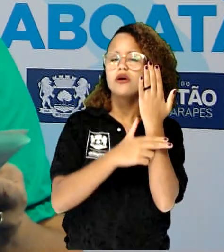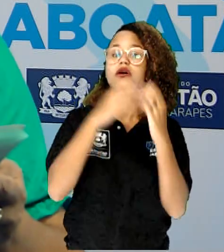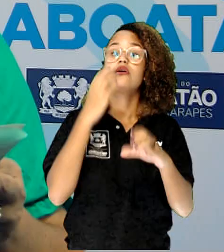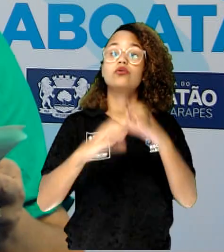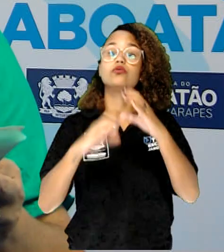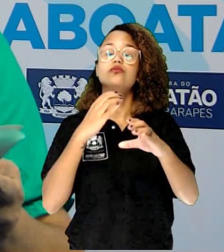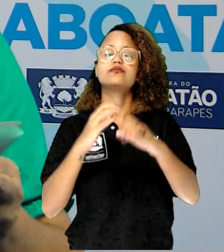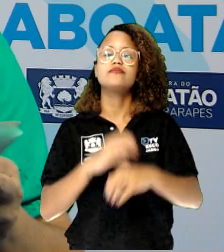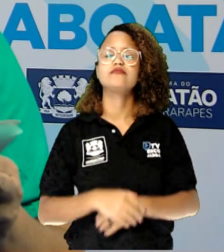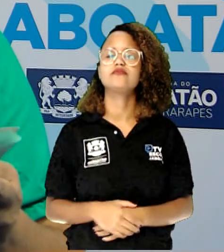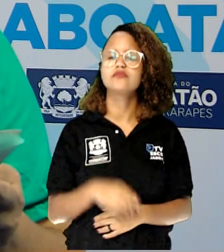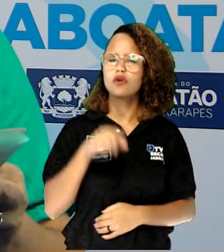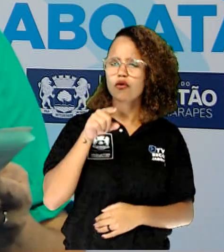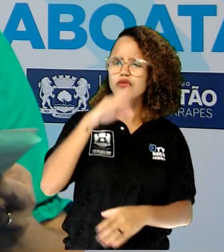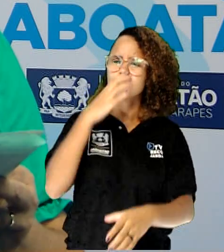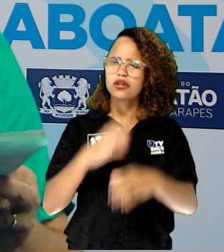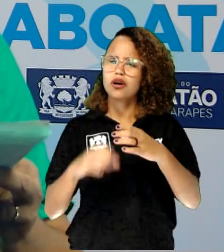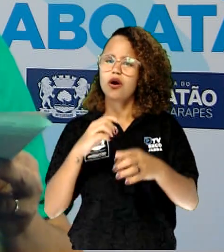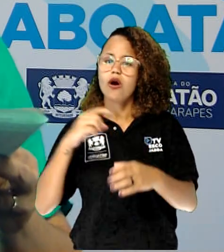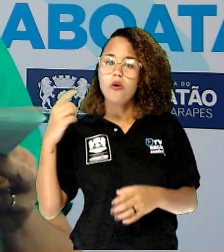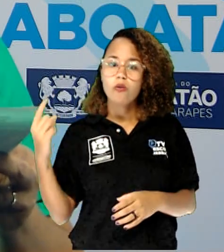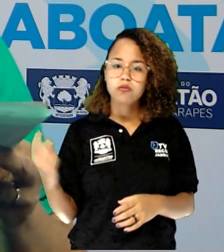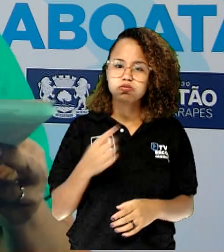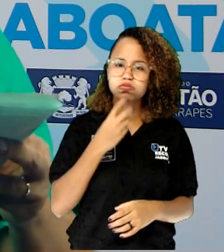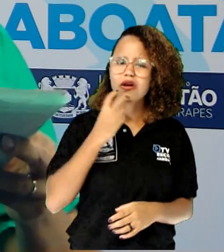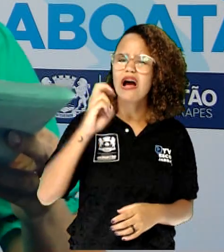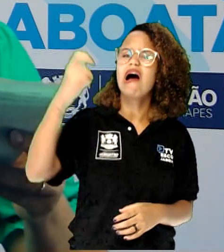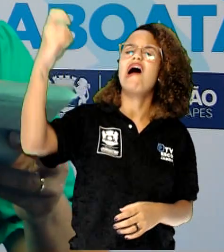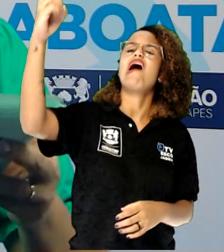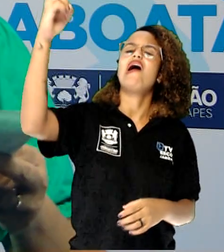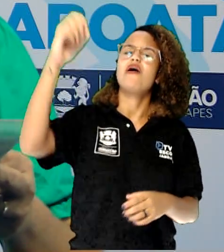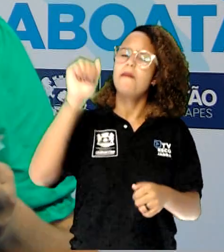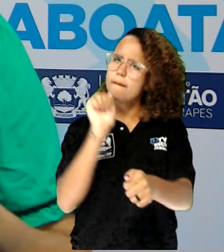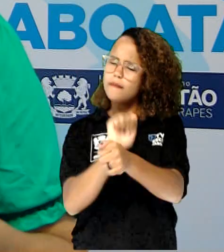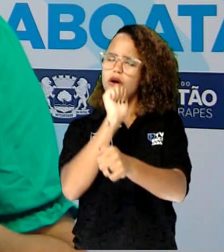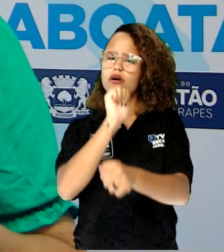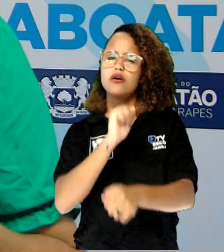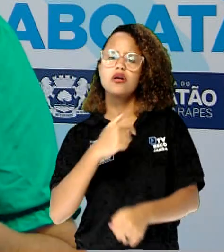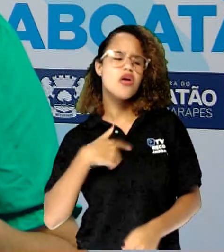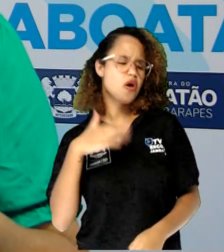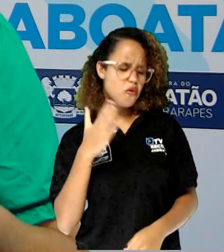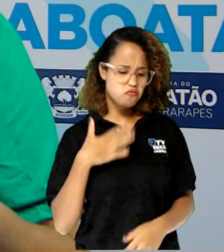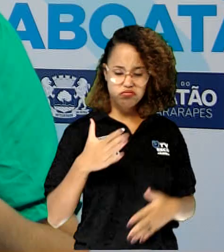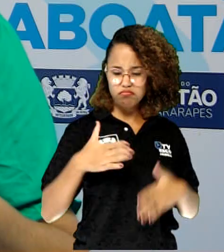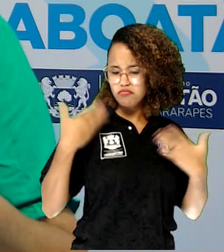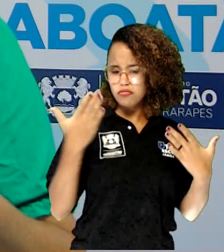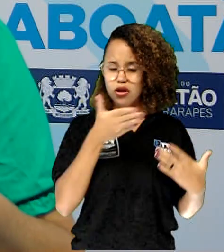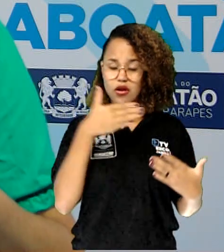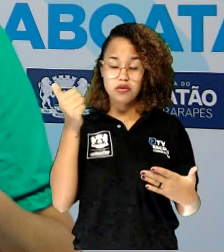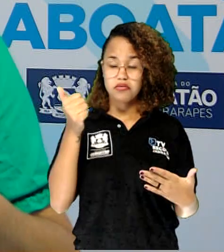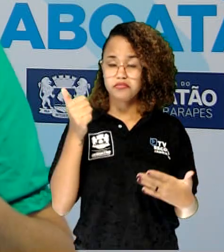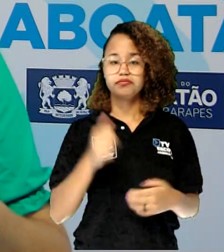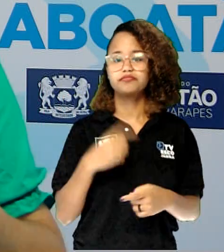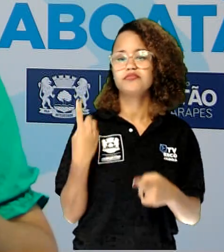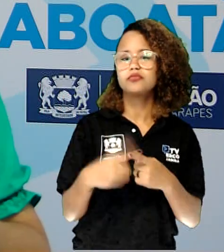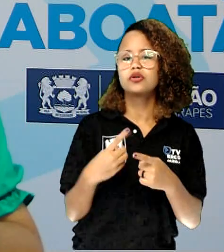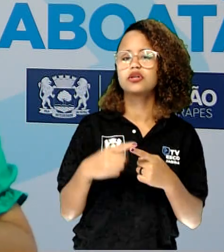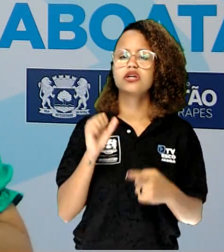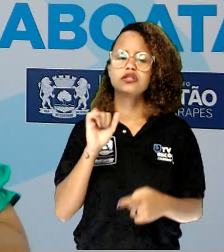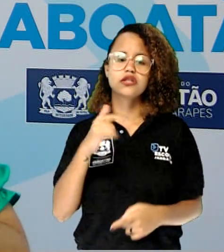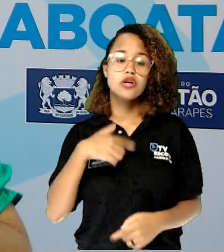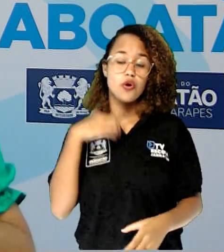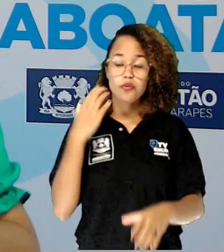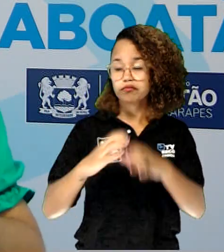né? Você canta muito alto, vai cantando e vai parando. Eu sou mais euzinha mesma, pois enquanto